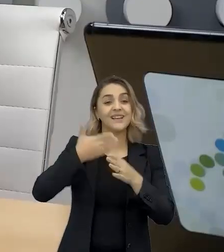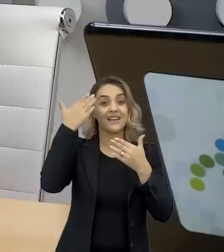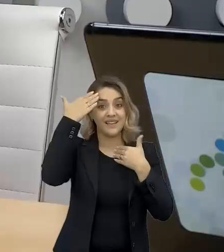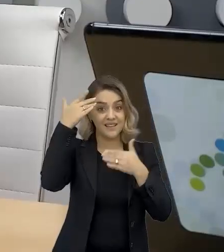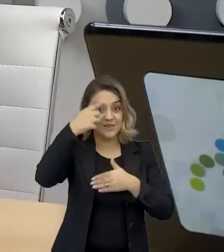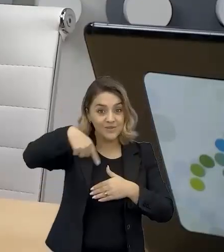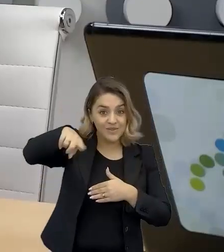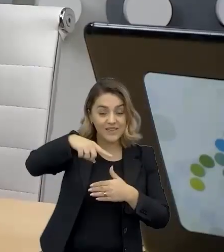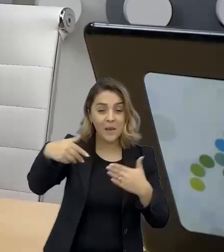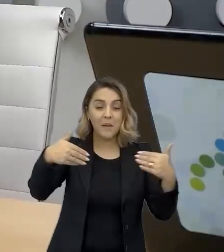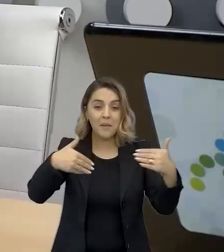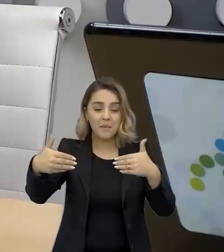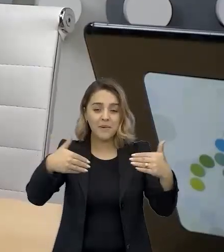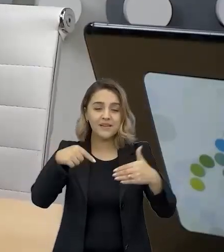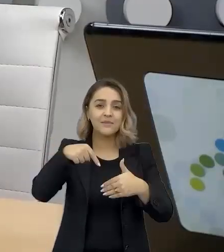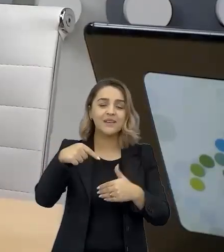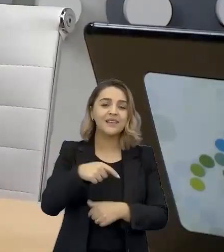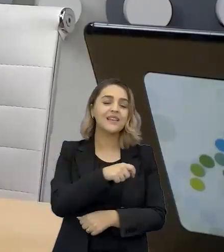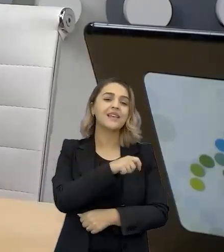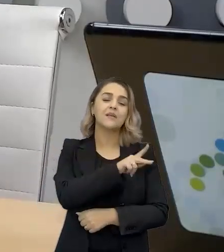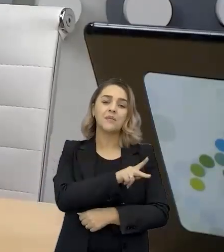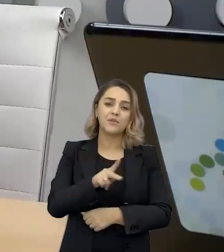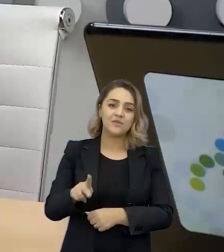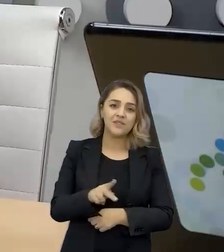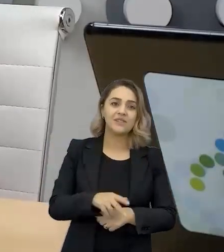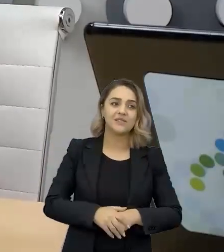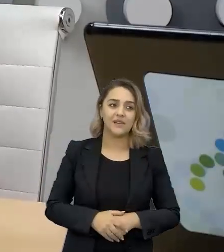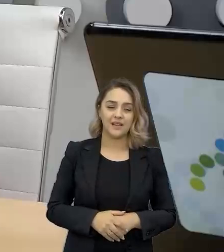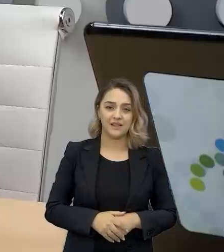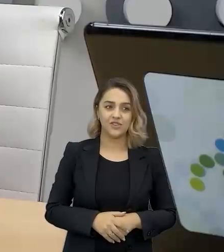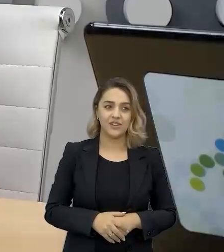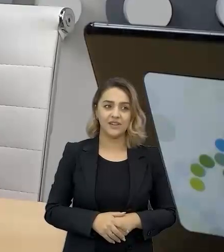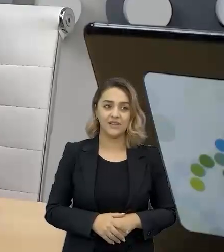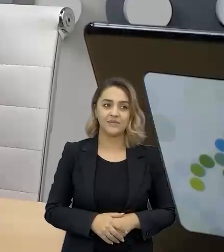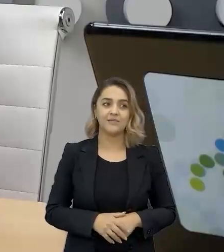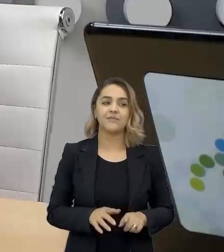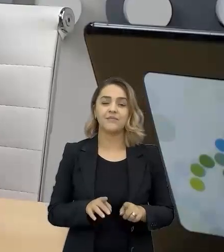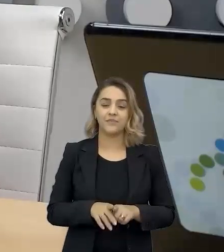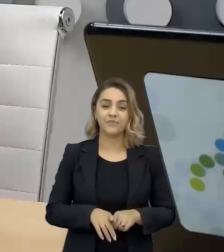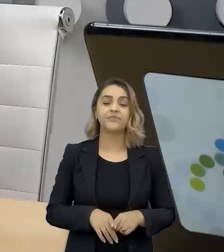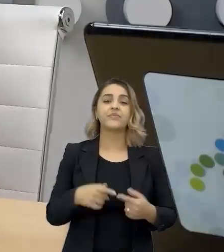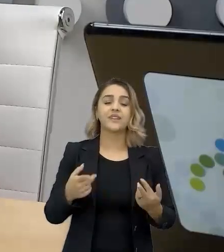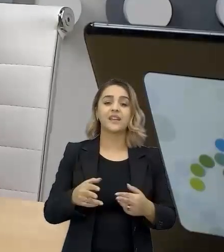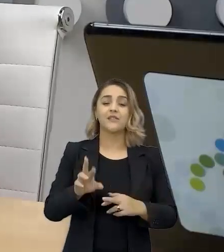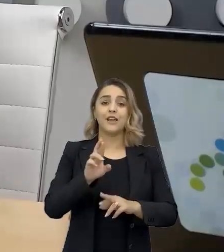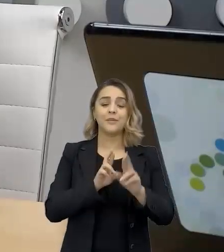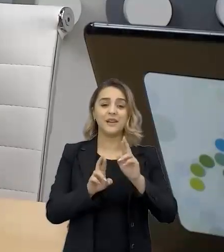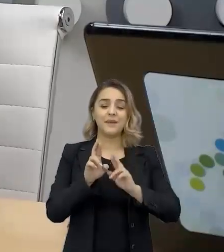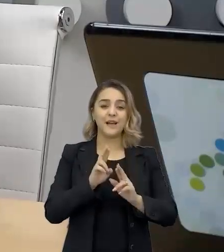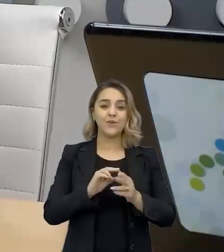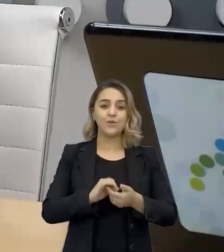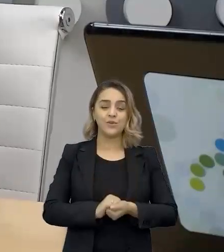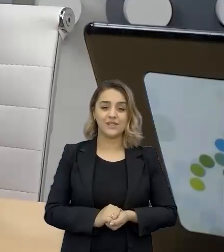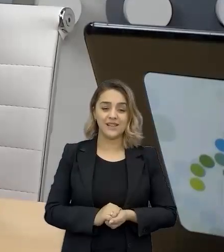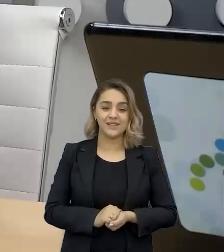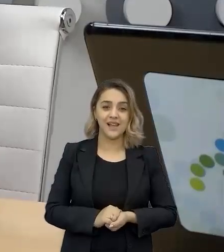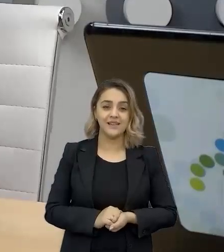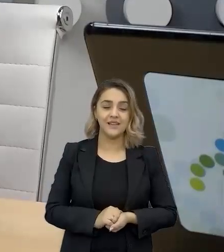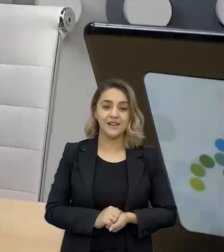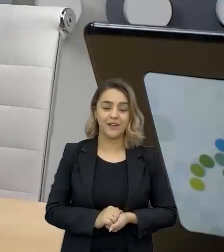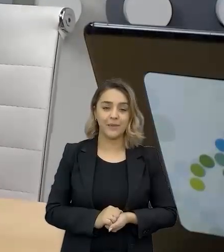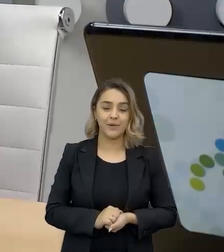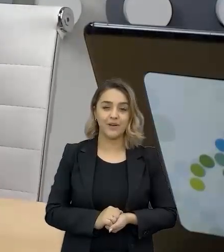hoje, professores. Muito obrigado pela colaboração, por vocês estarem aqui presentes, respondendo pra gente não ficar aqui só falando